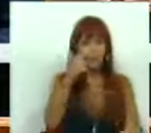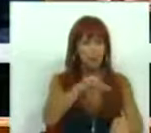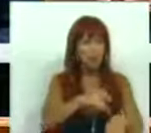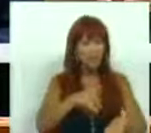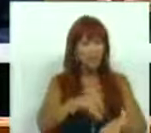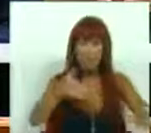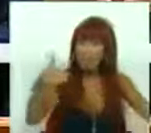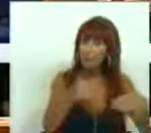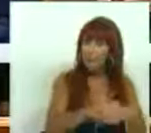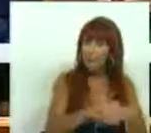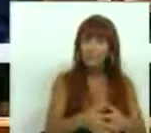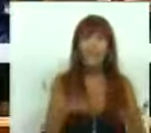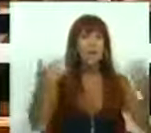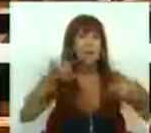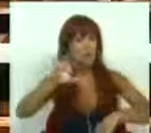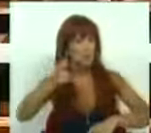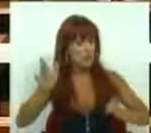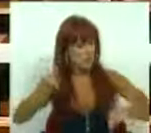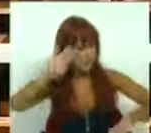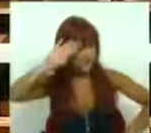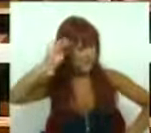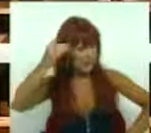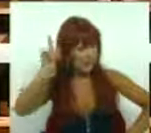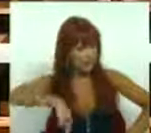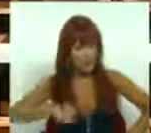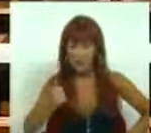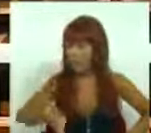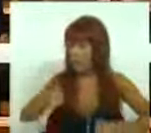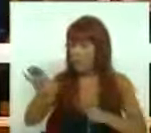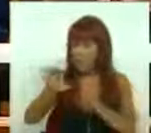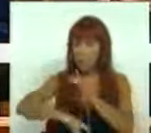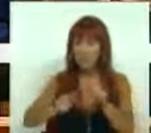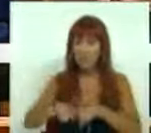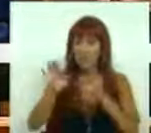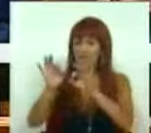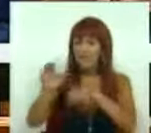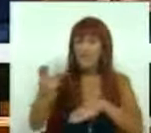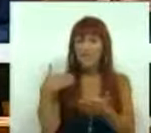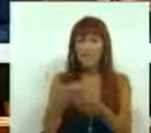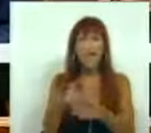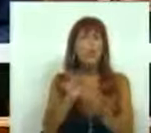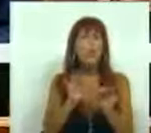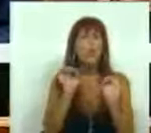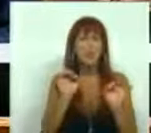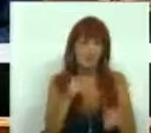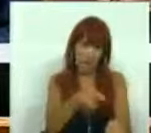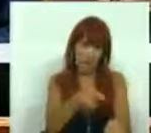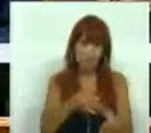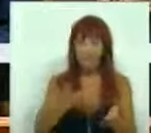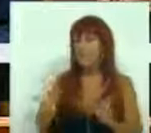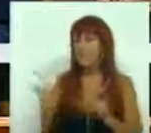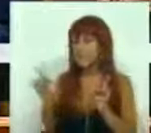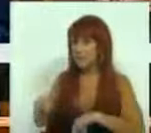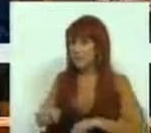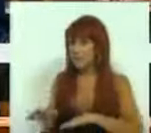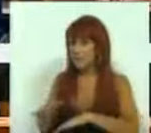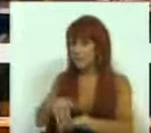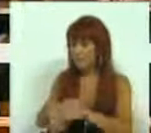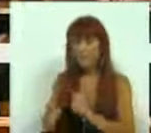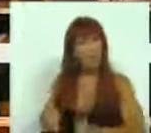doentes terminais. Mas o país também sabe que a melhoria das condições de prestação dos referidos cuidados deve também